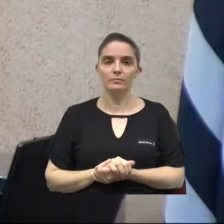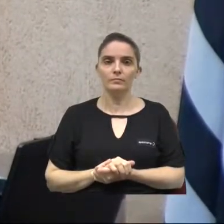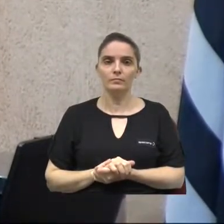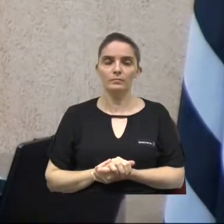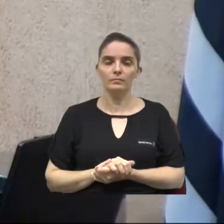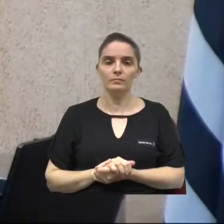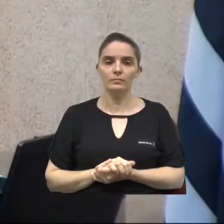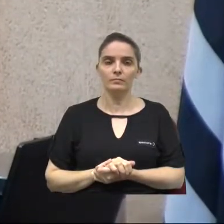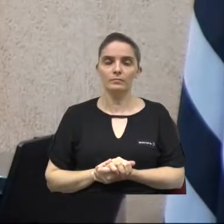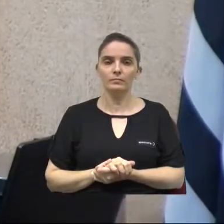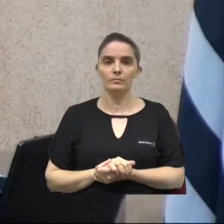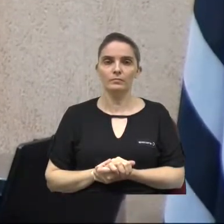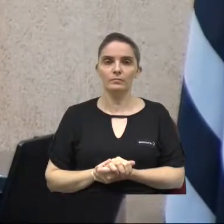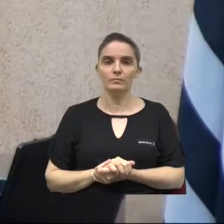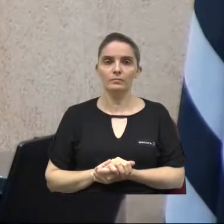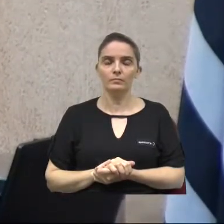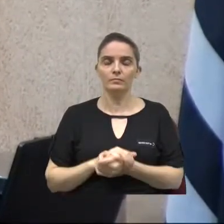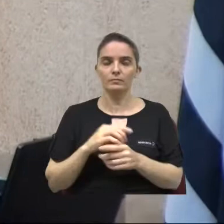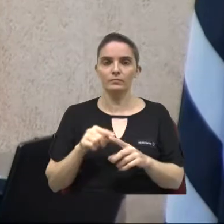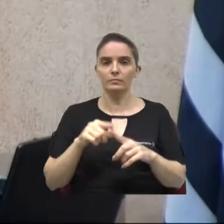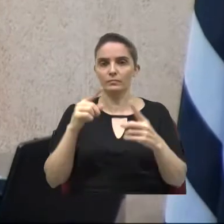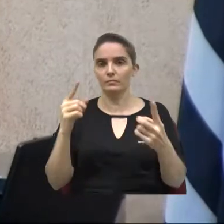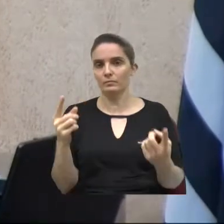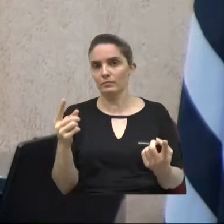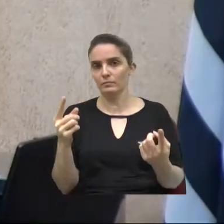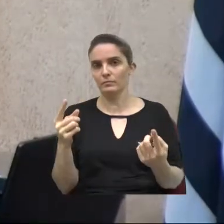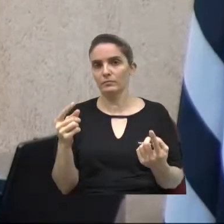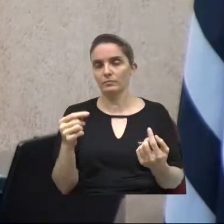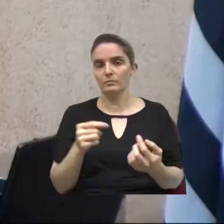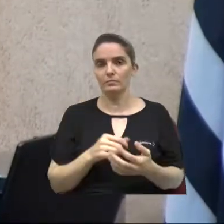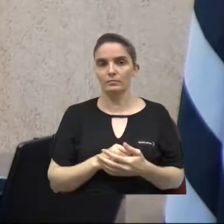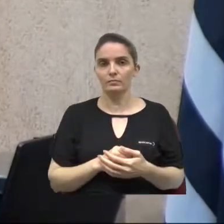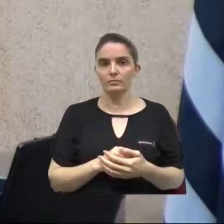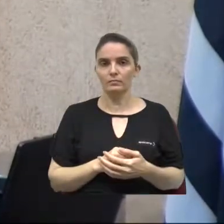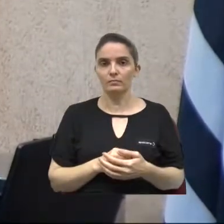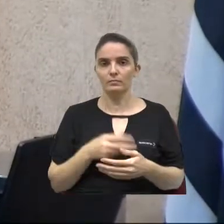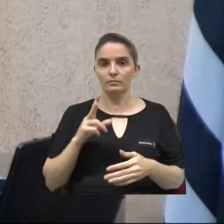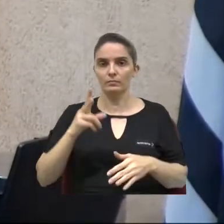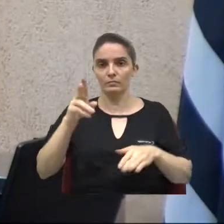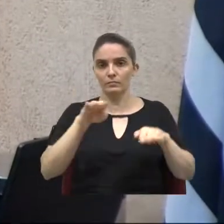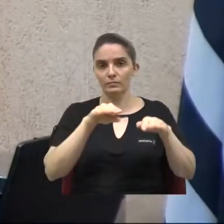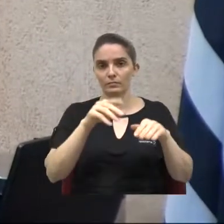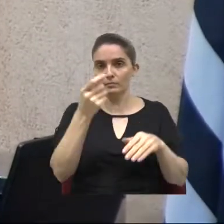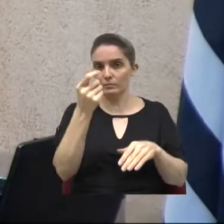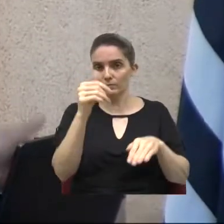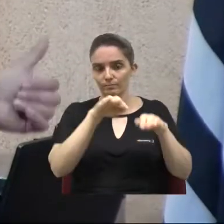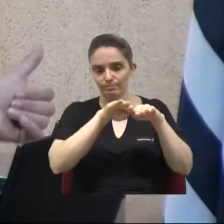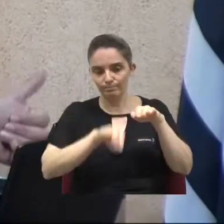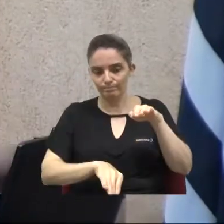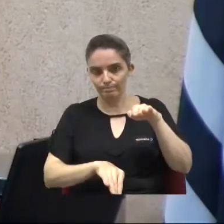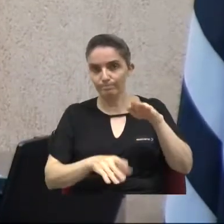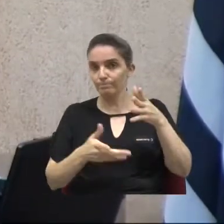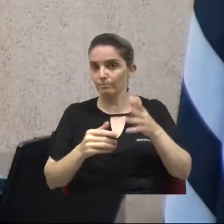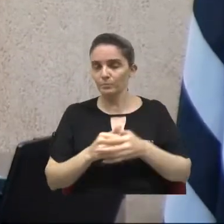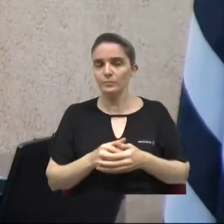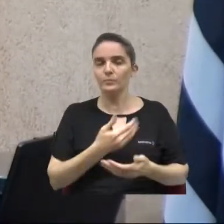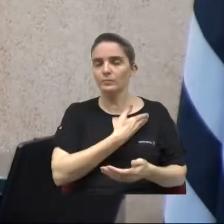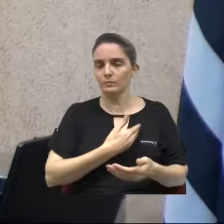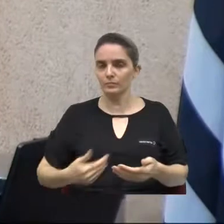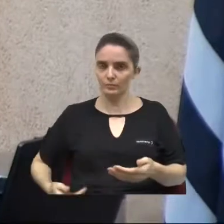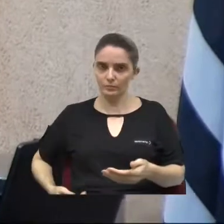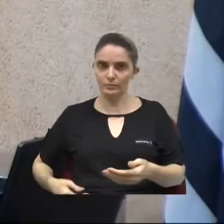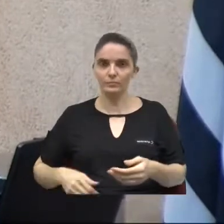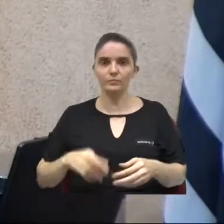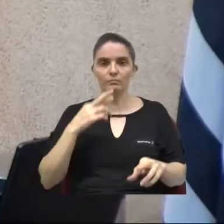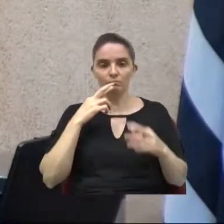como, infelizmente, fica sempre déficit, foi isso que lá no governo passado foi